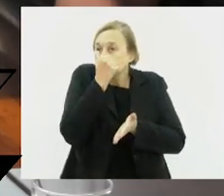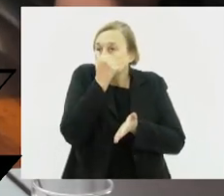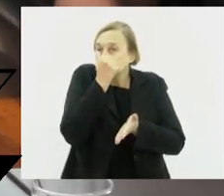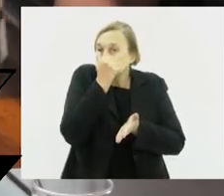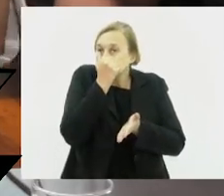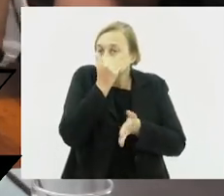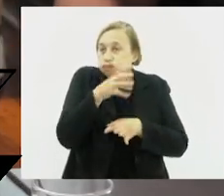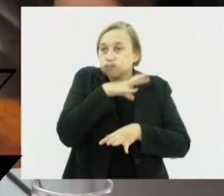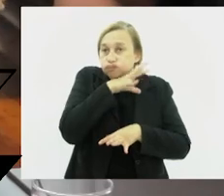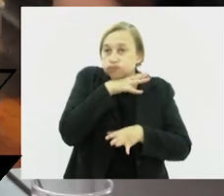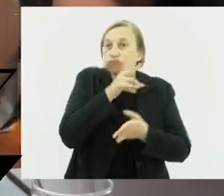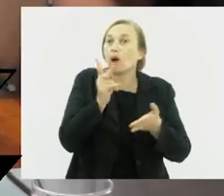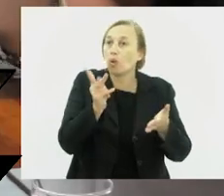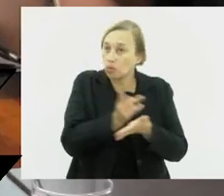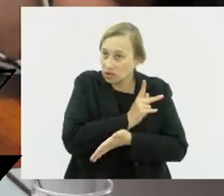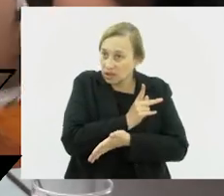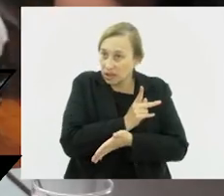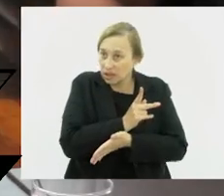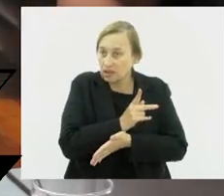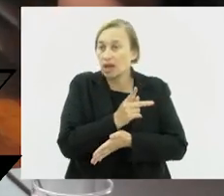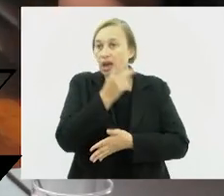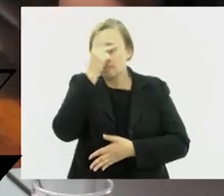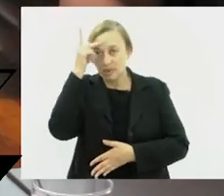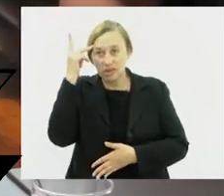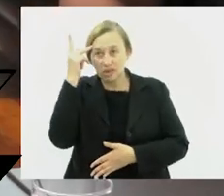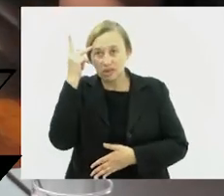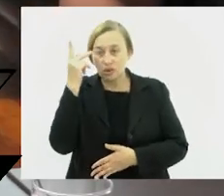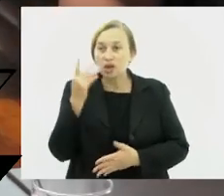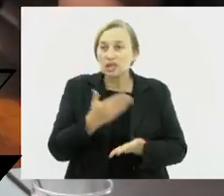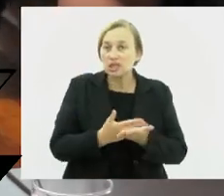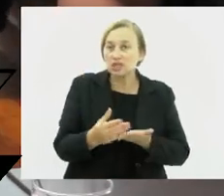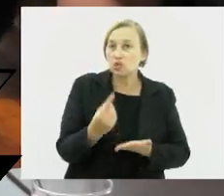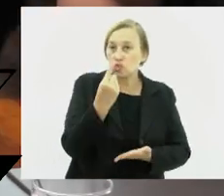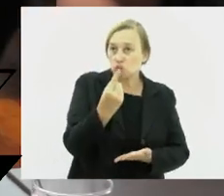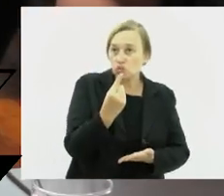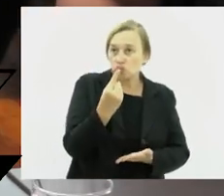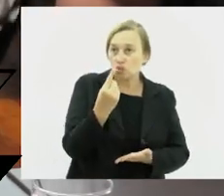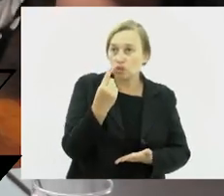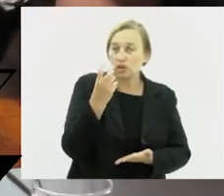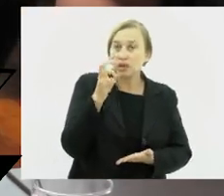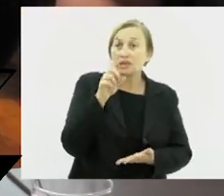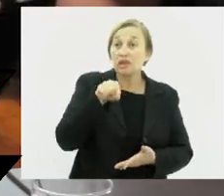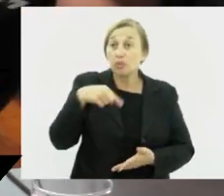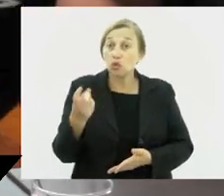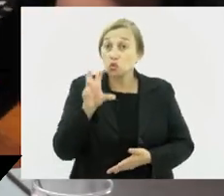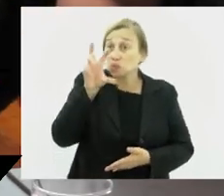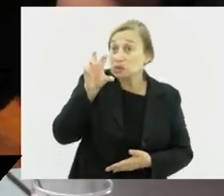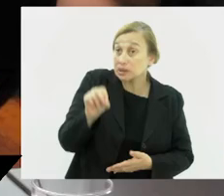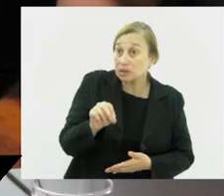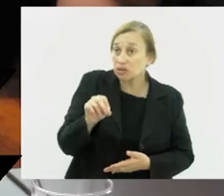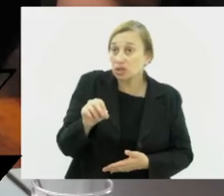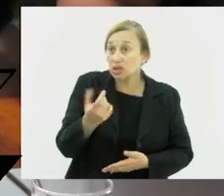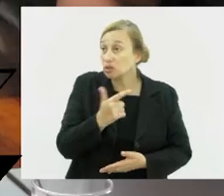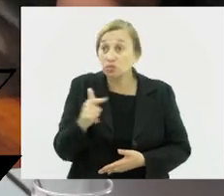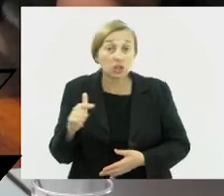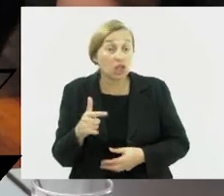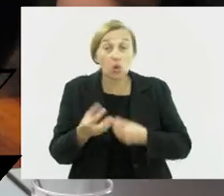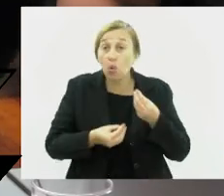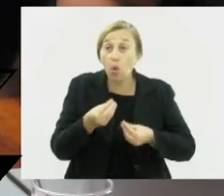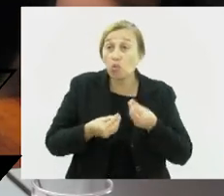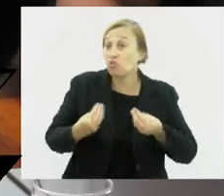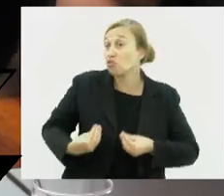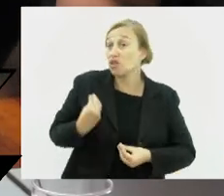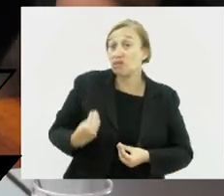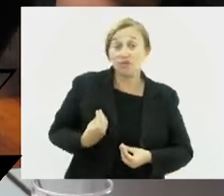isso acontece muito. A pessoa começa com um animal, daqui a pouco ela está com 50, ela não tem mais condições nem de